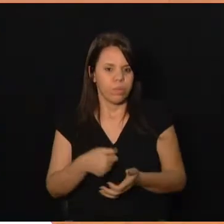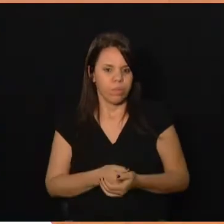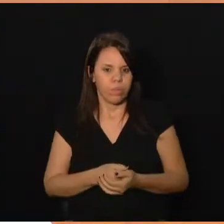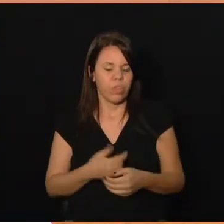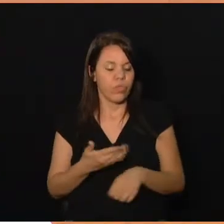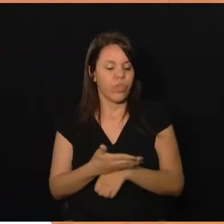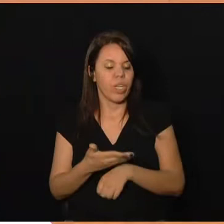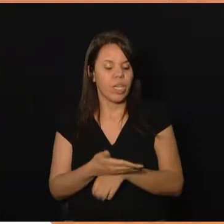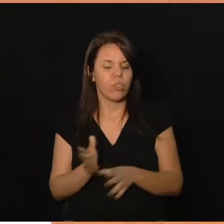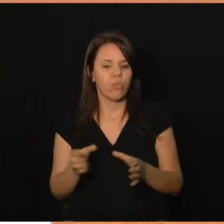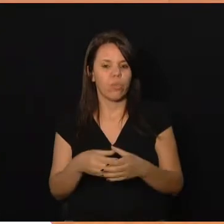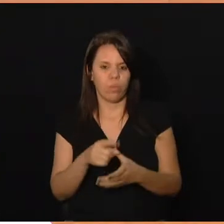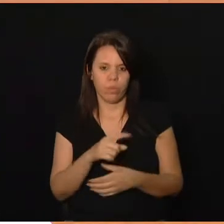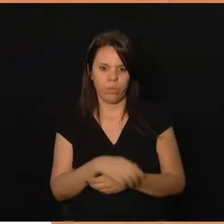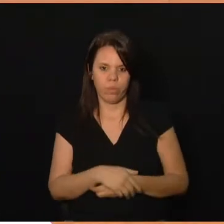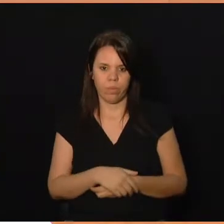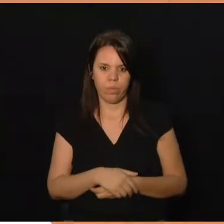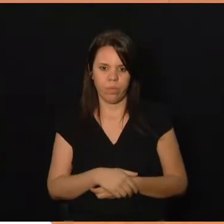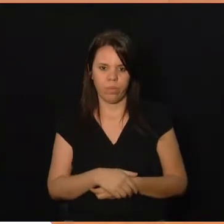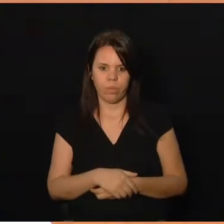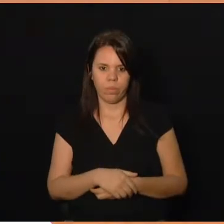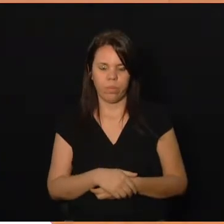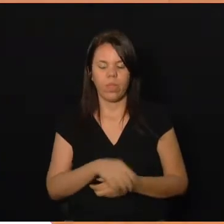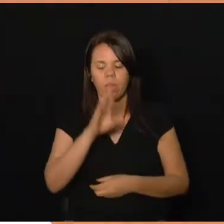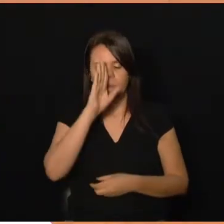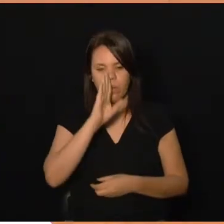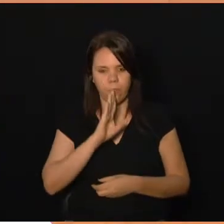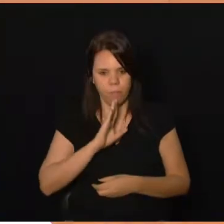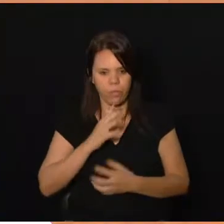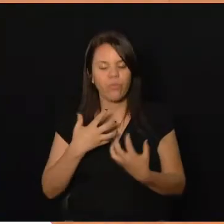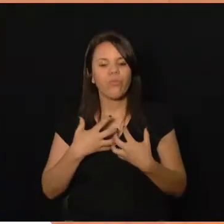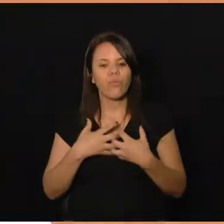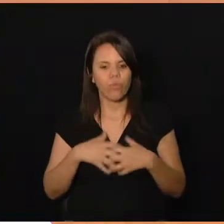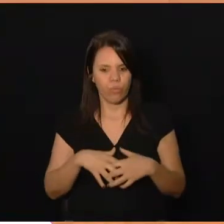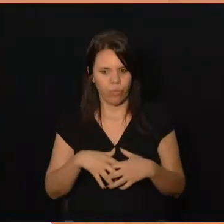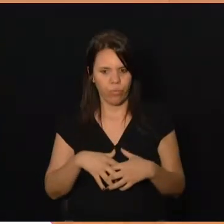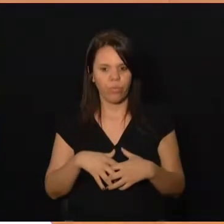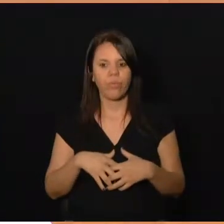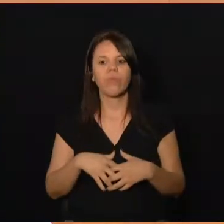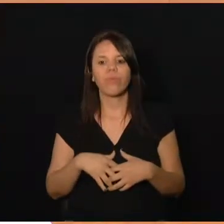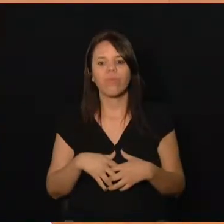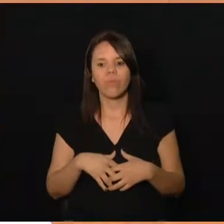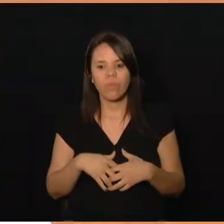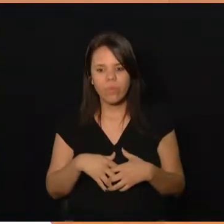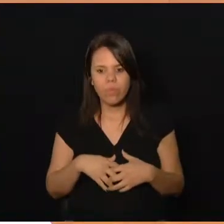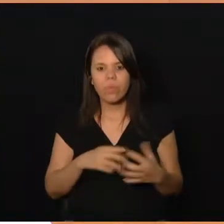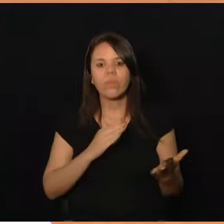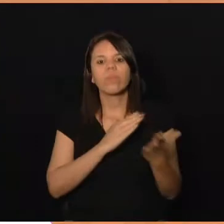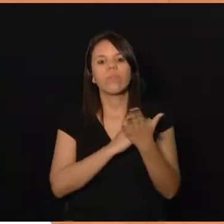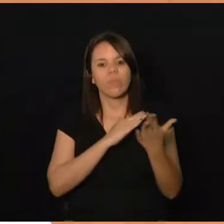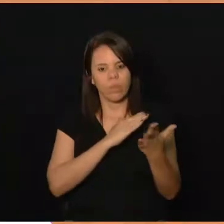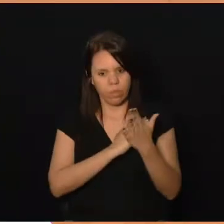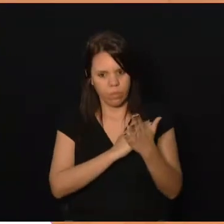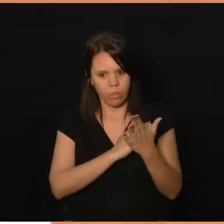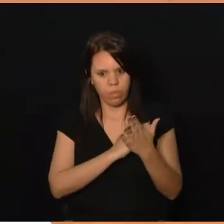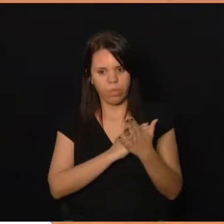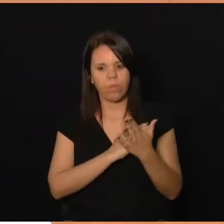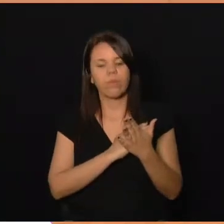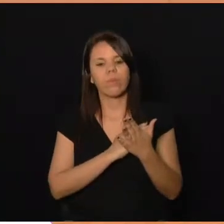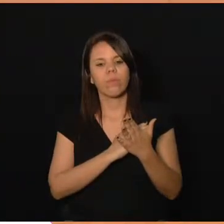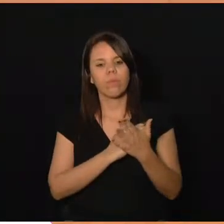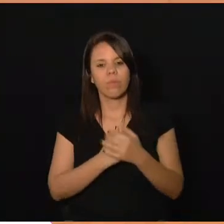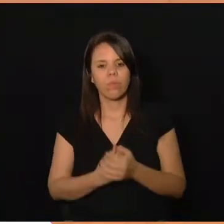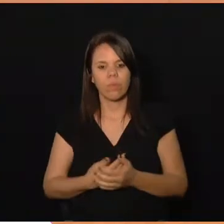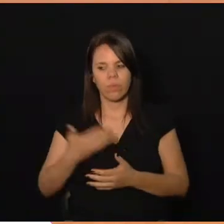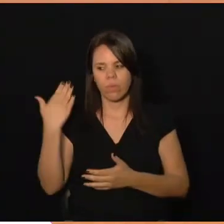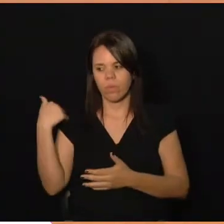Frequente o grupo. O grupo é gratuito, é um grupo que funciona e é o que eu falo, é o grupo que me ajudou. Porque